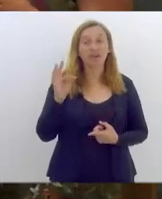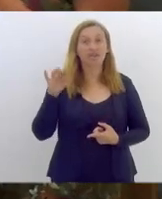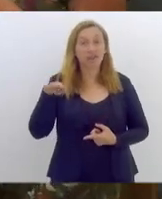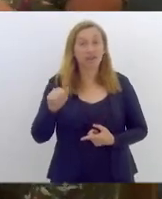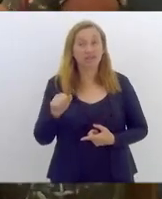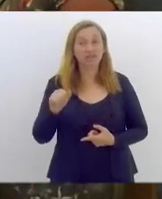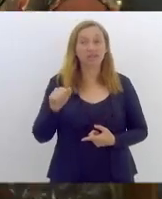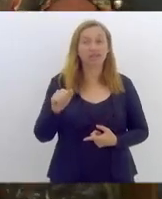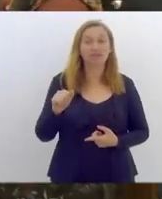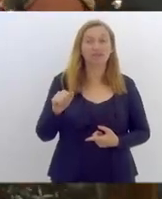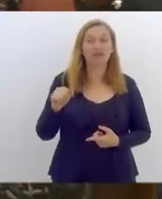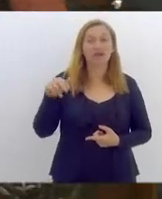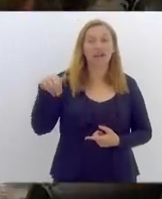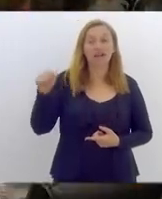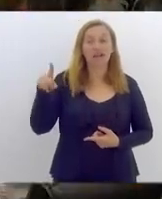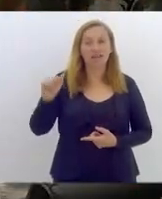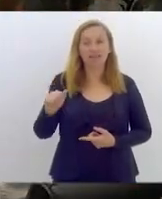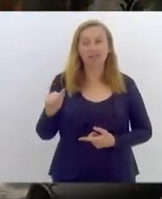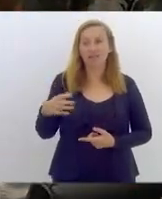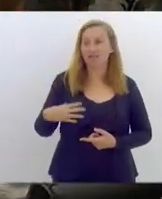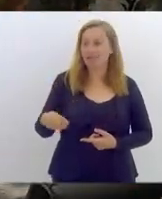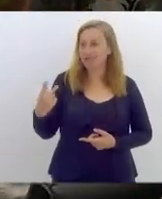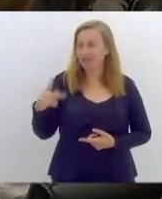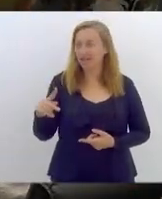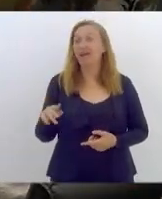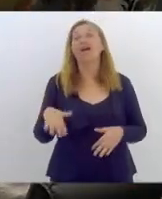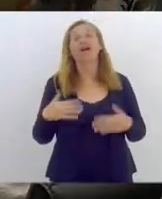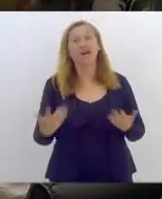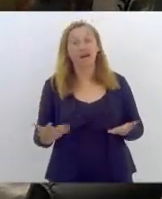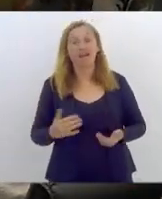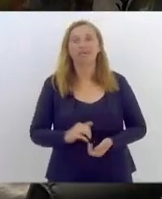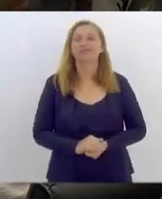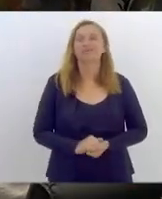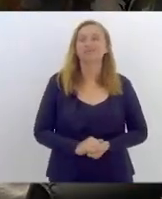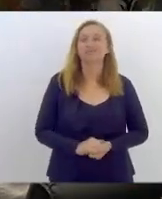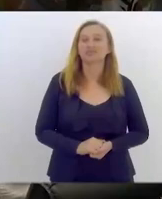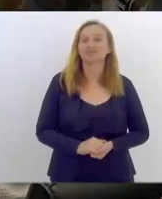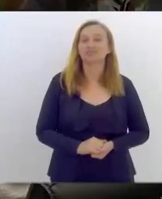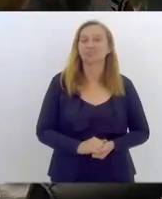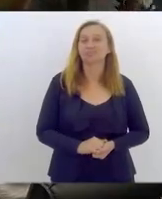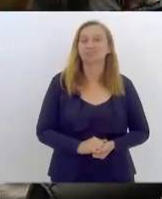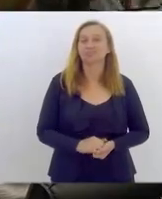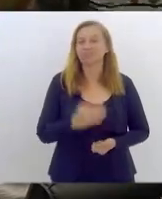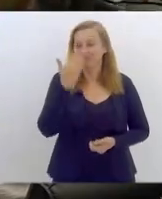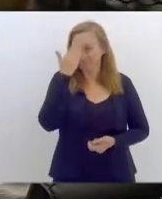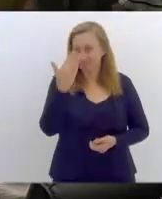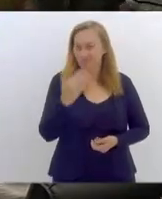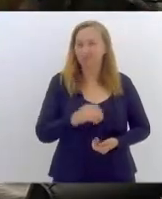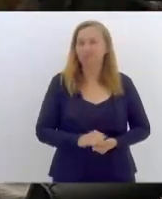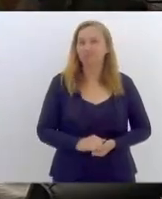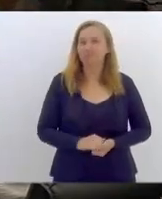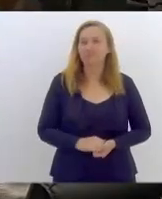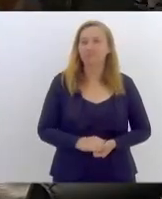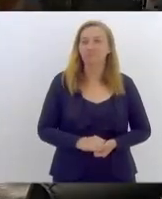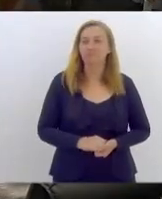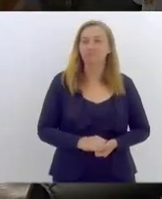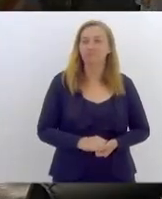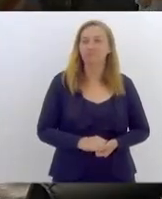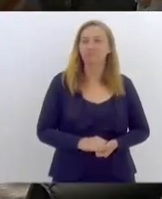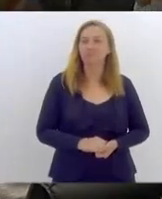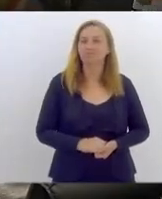a filha da Renata, entendeu? Até botaram Renata Ananda. Muito obrigada, coletivo Papo